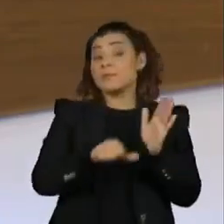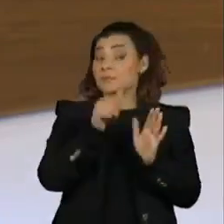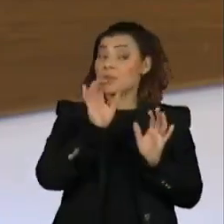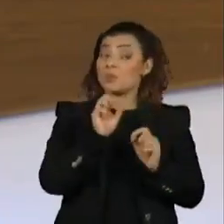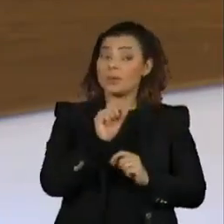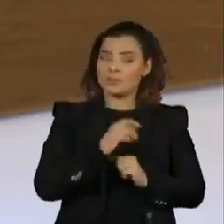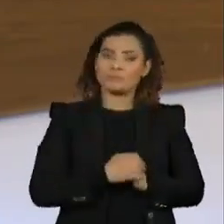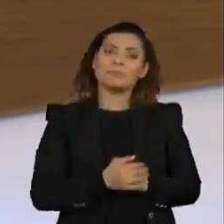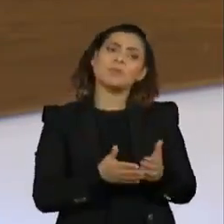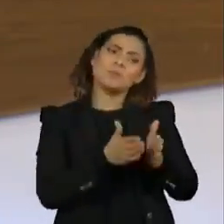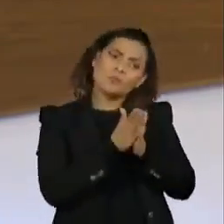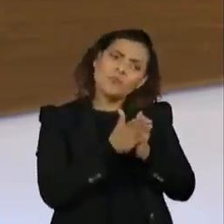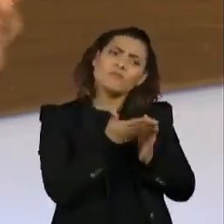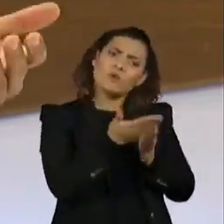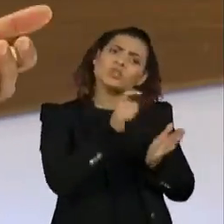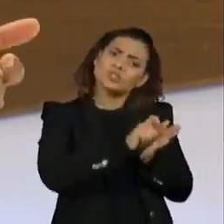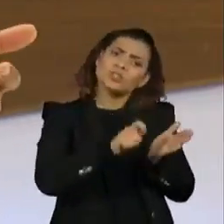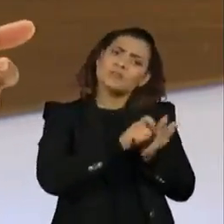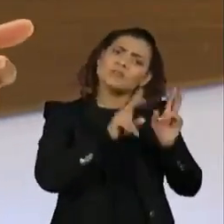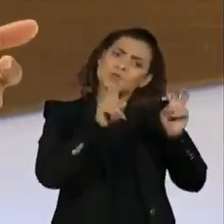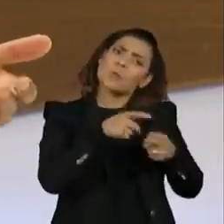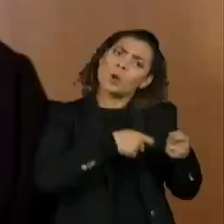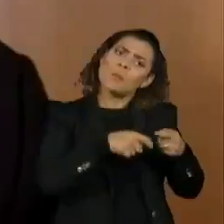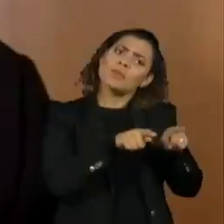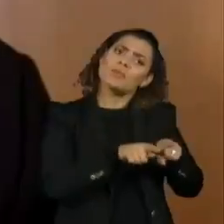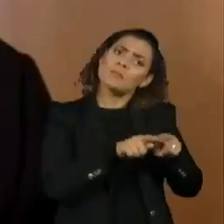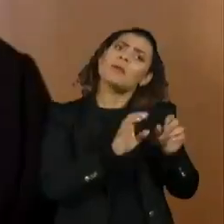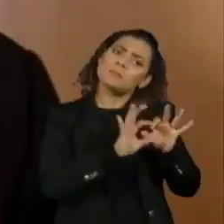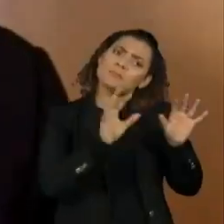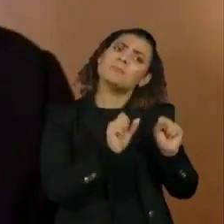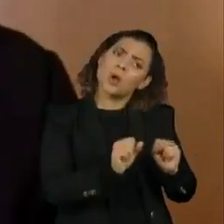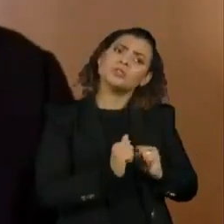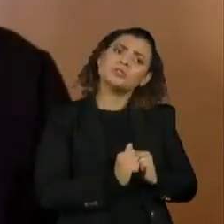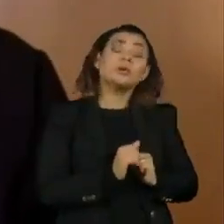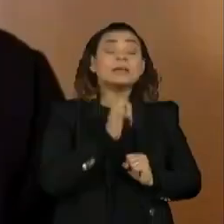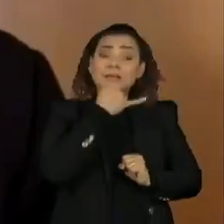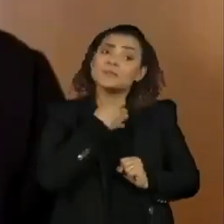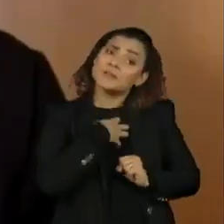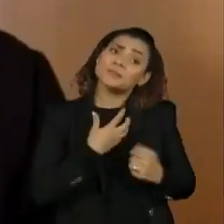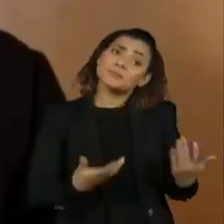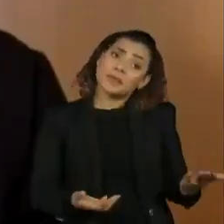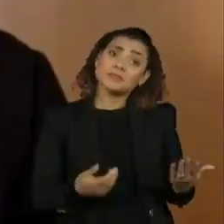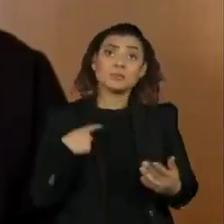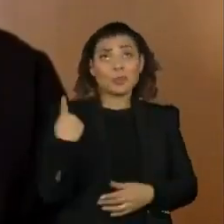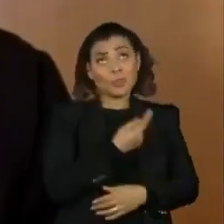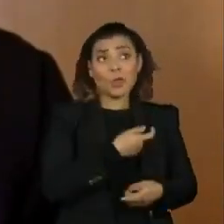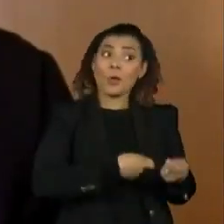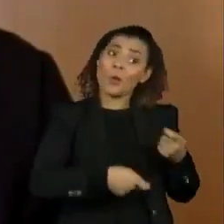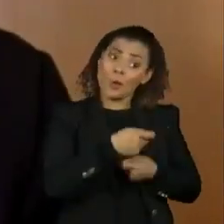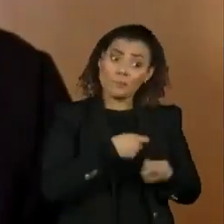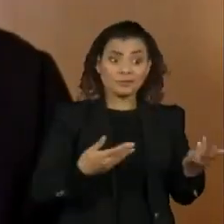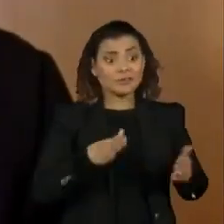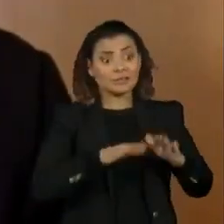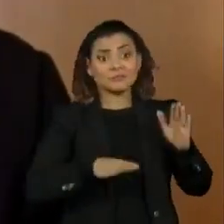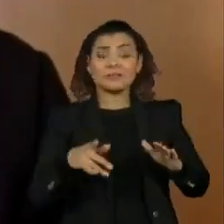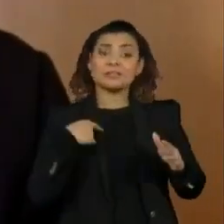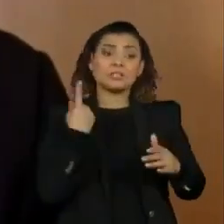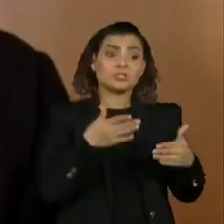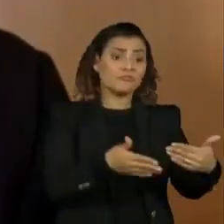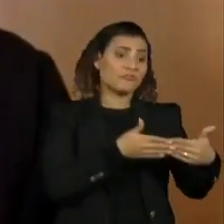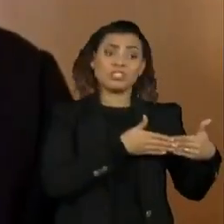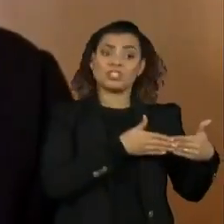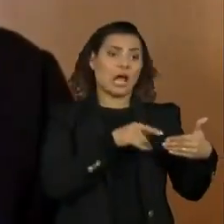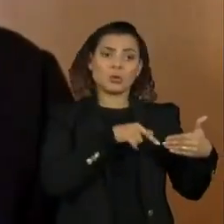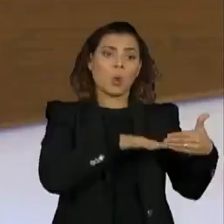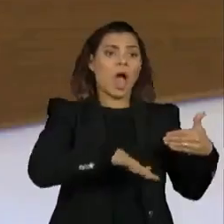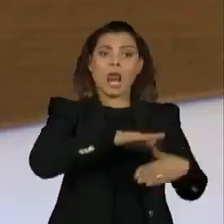Primeiramente, por favor, escreva um pouco sobre economia também, porque infelizmente nós economistas muitas vezes estamos muito fechados